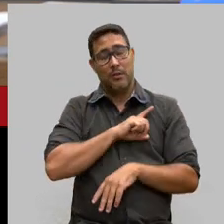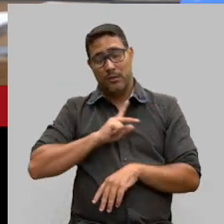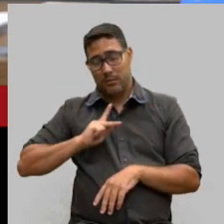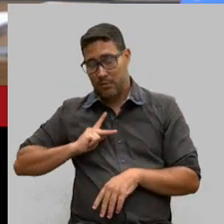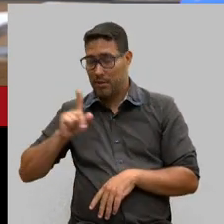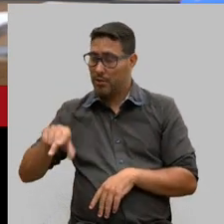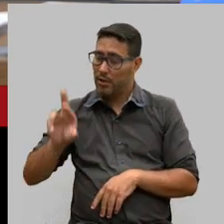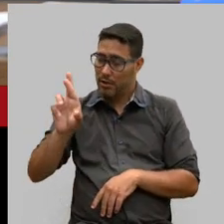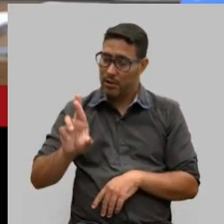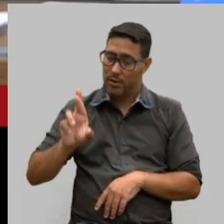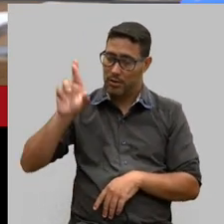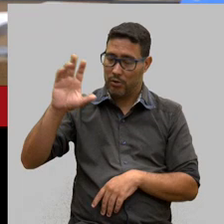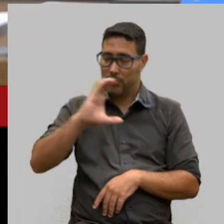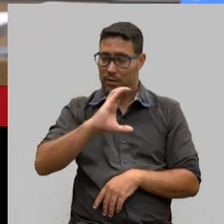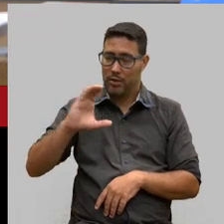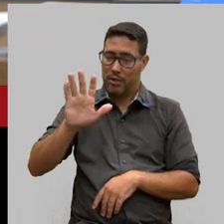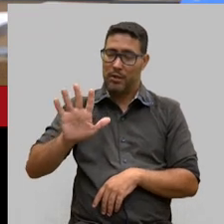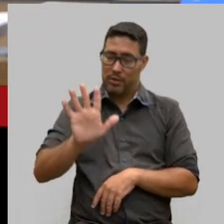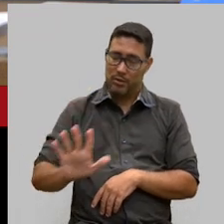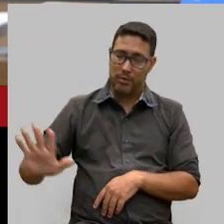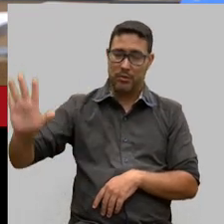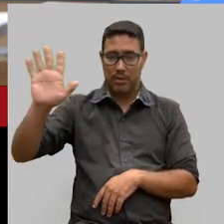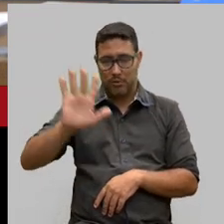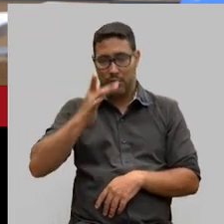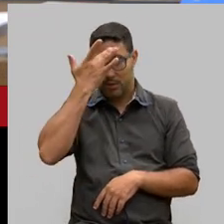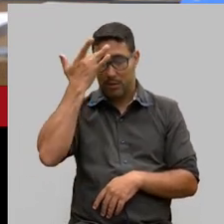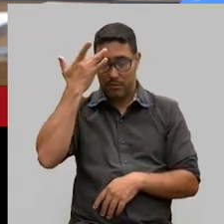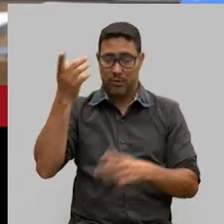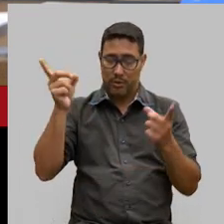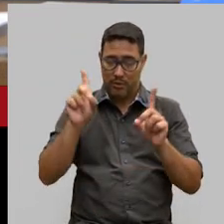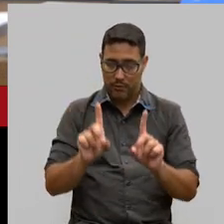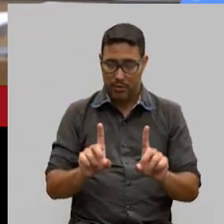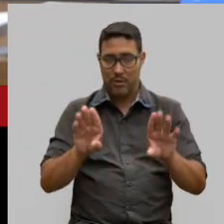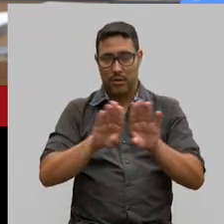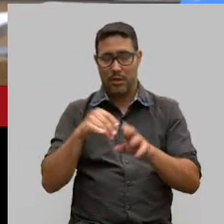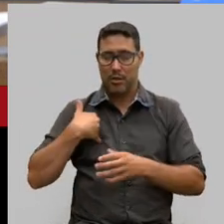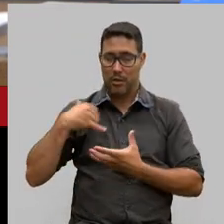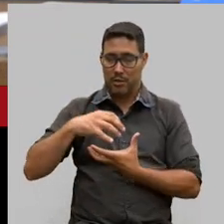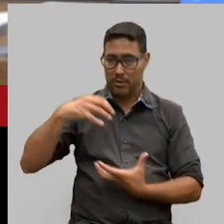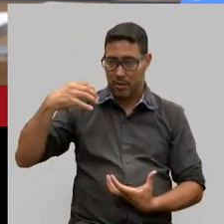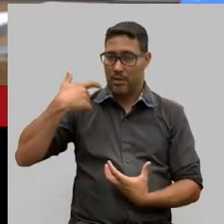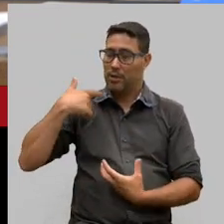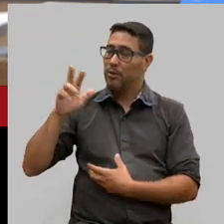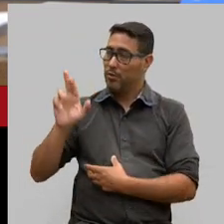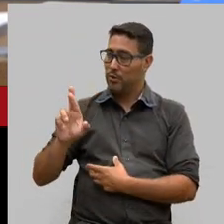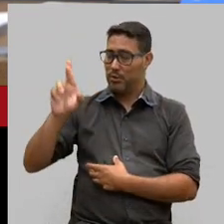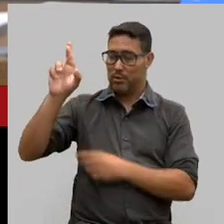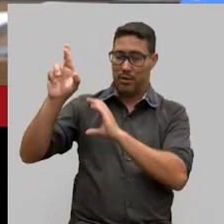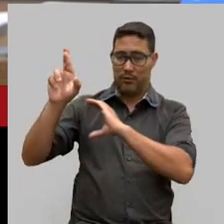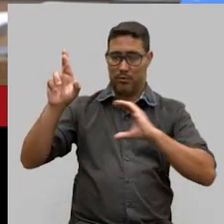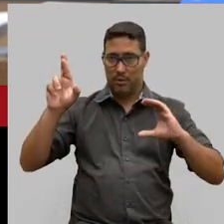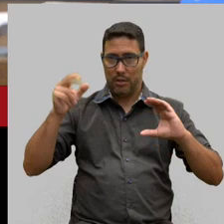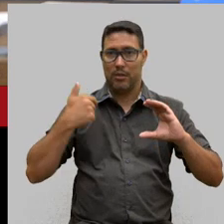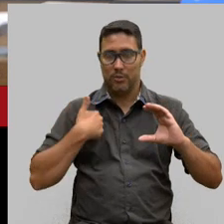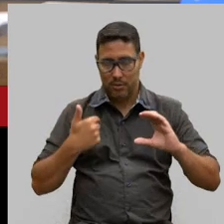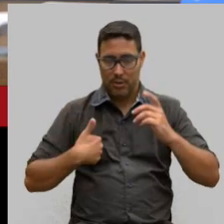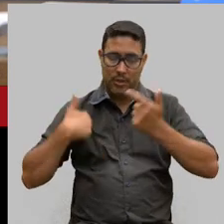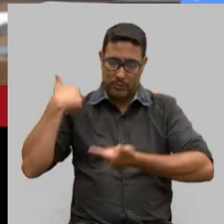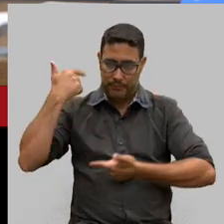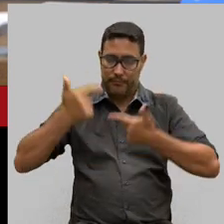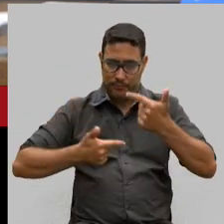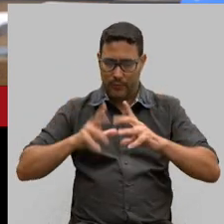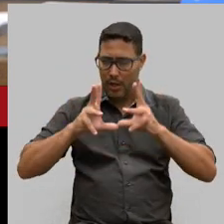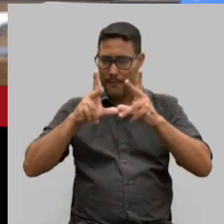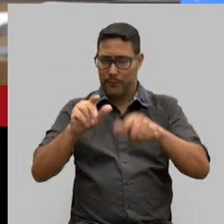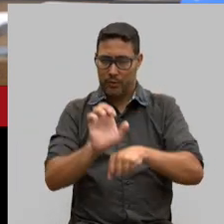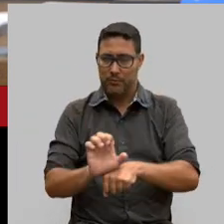doal de Promoção e defesa dos direitos da pessoa com deficiência no qual eu atualmente Sou coordenador a minha atuação é em todo o estado de